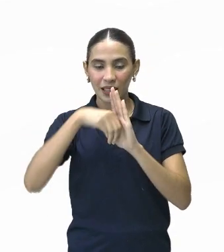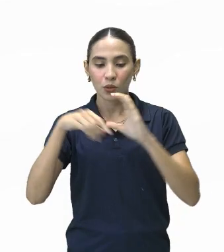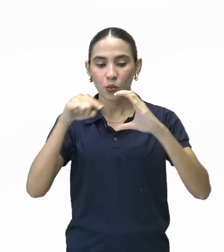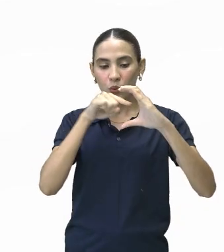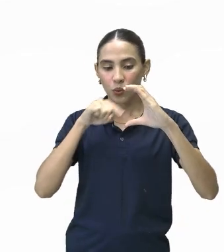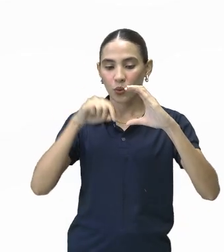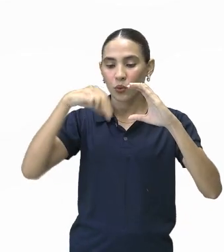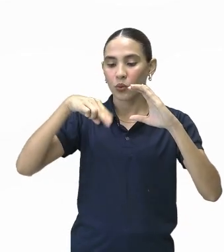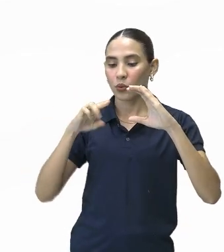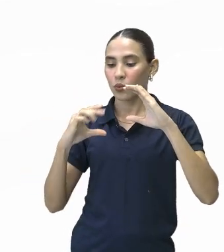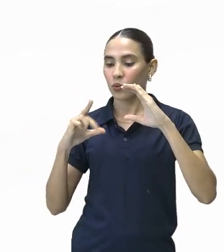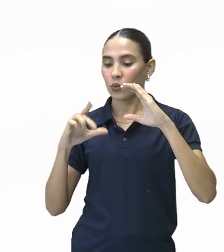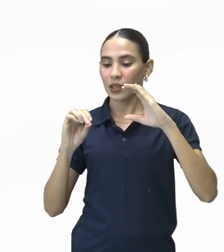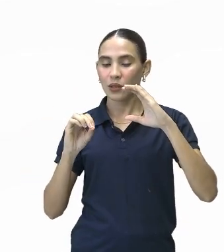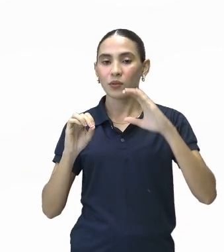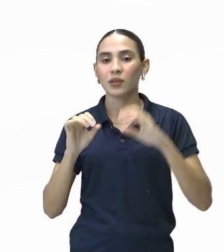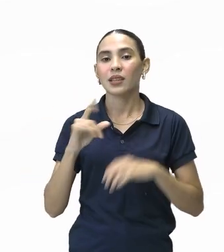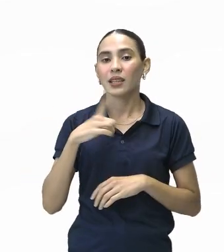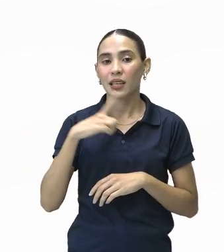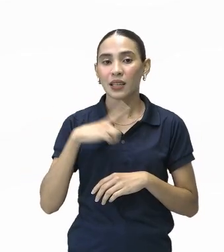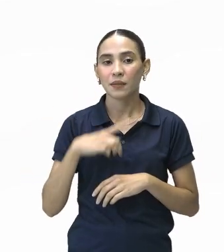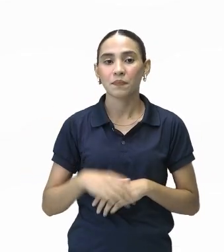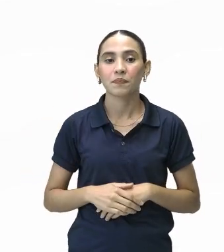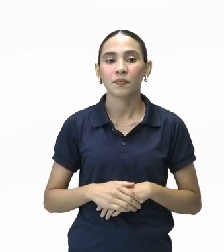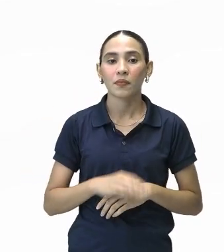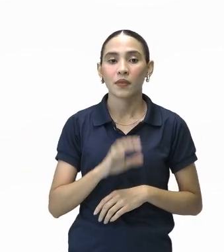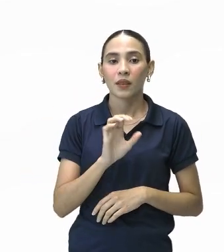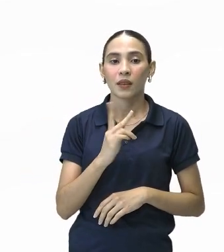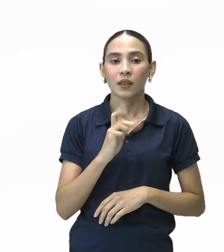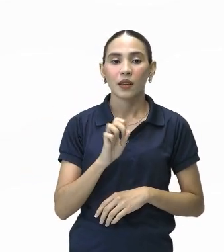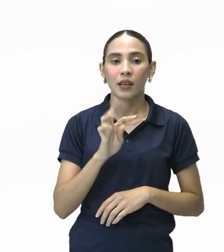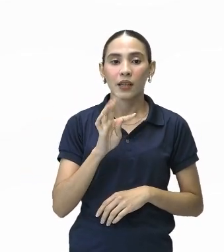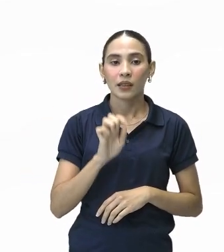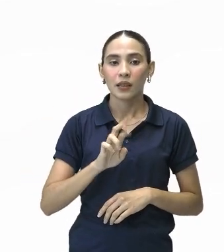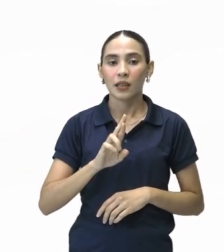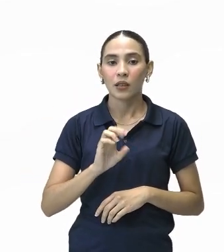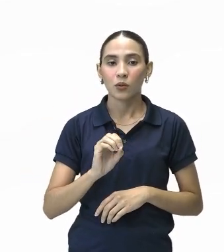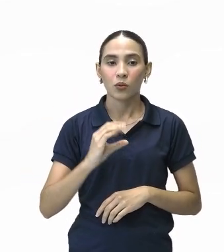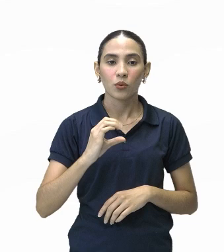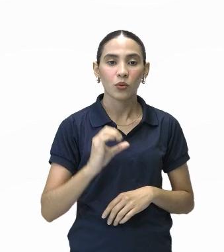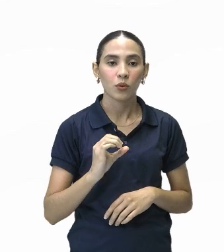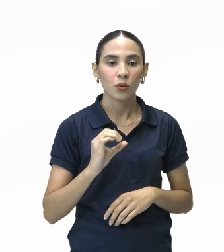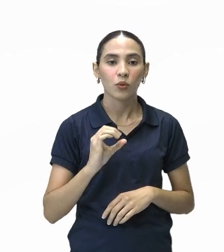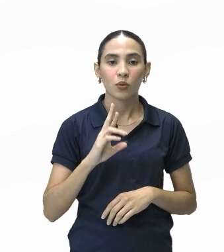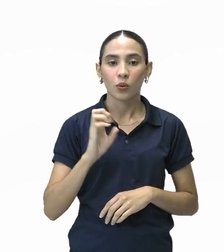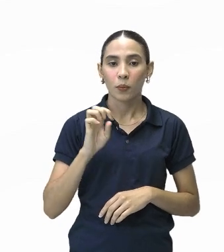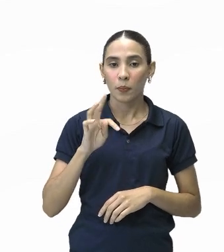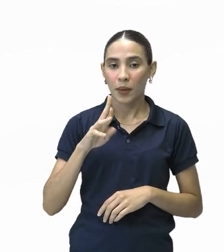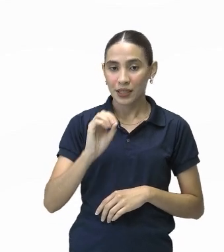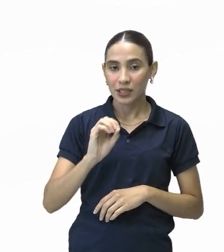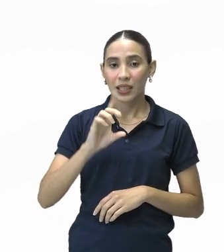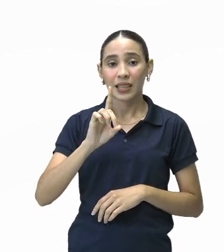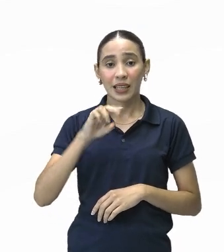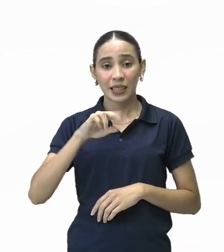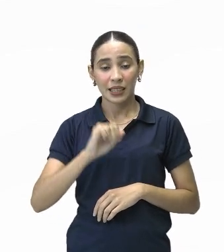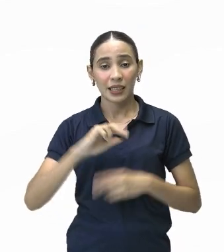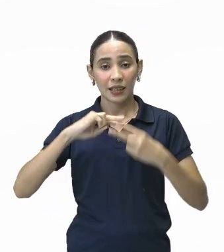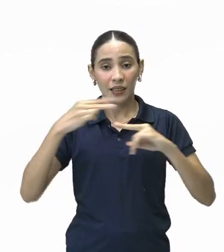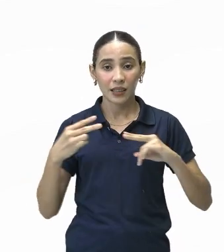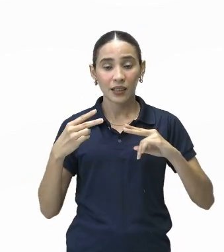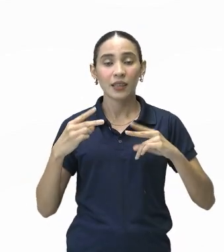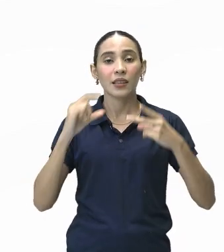núcleo. Nós temos as formas de heterocromatina, que é o DNA muito compactado, onde os genes